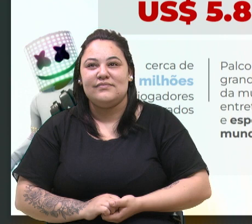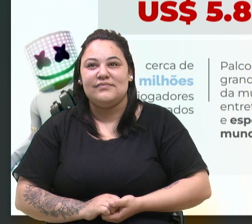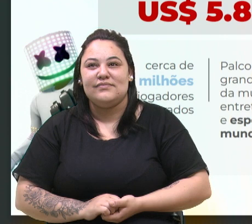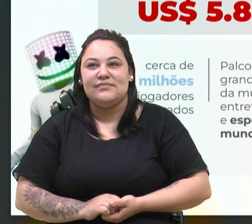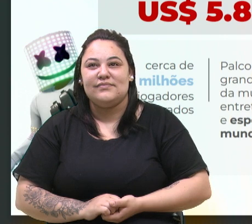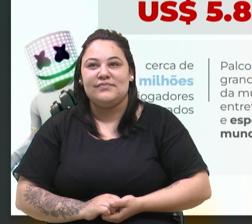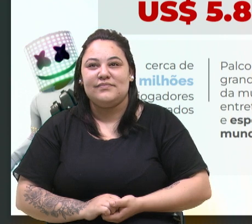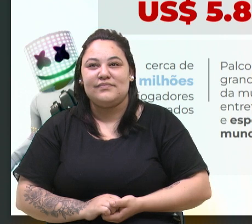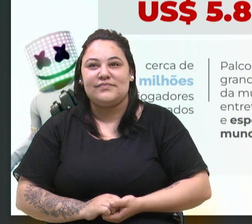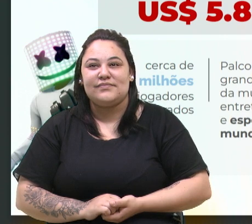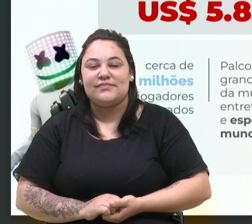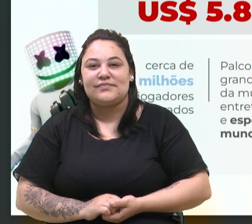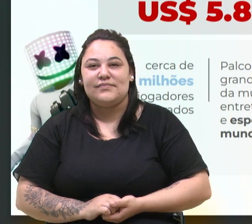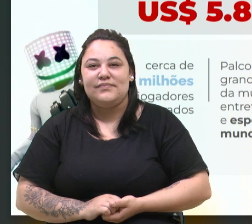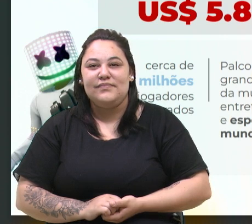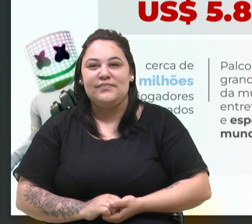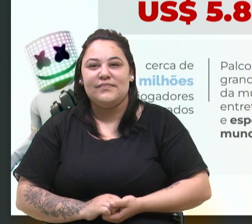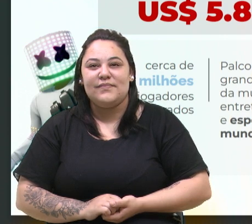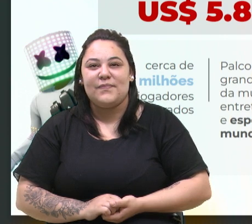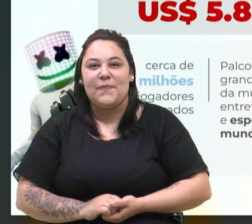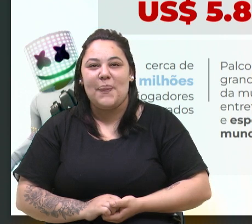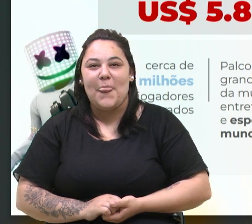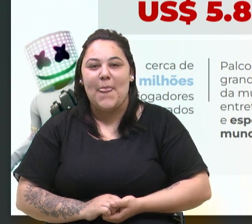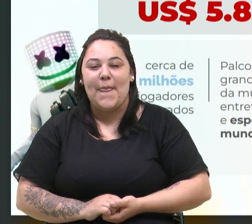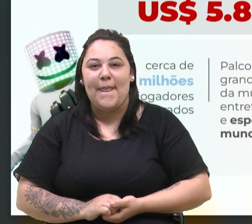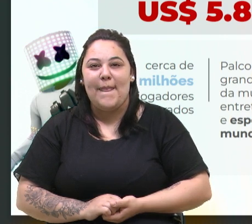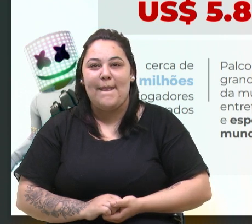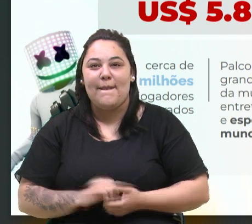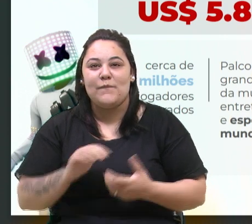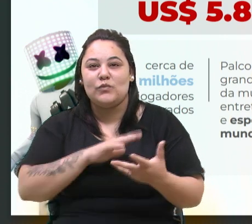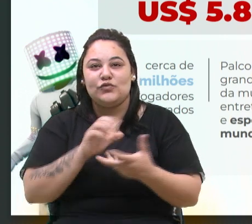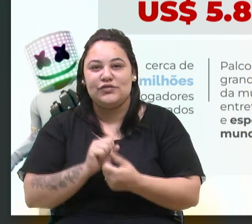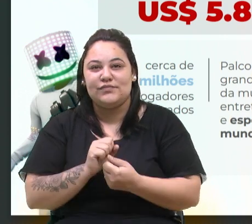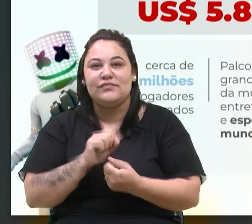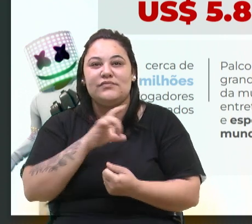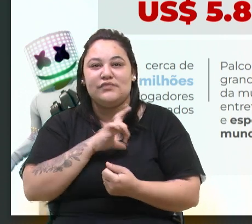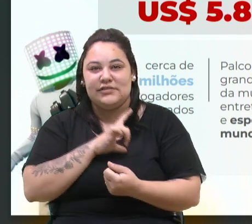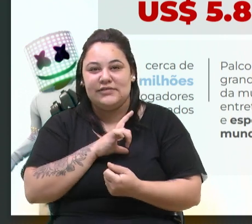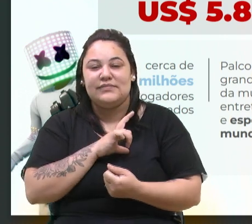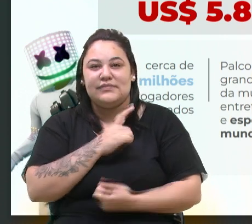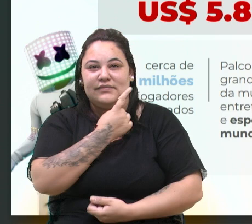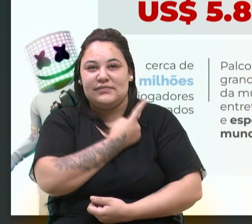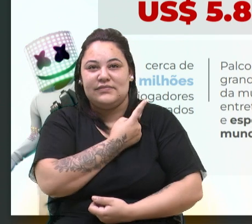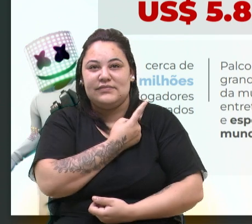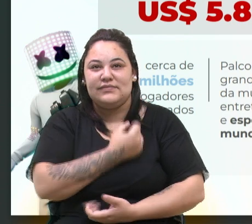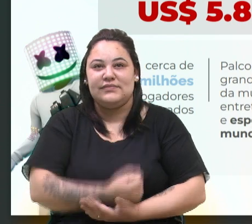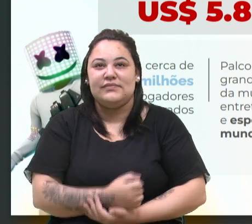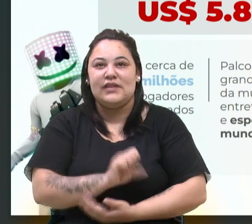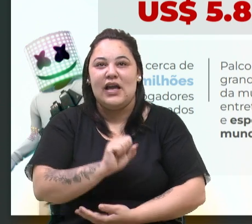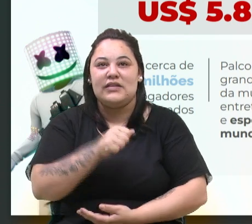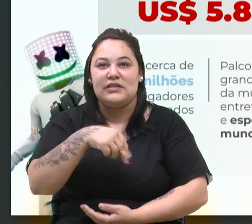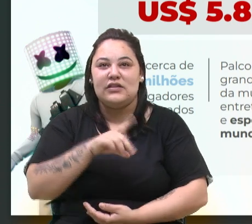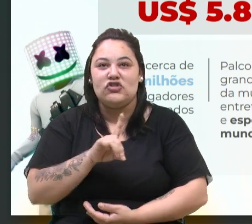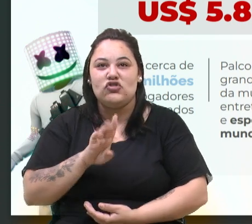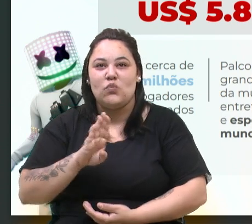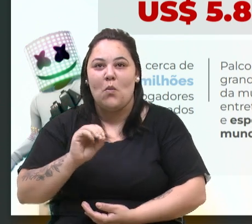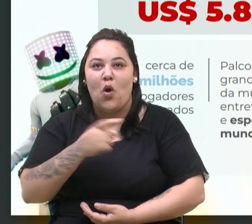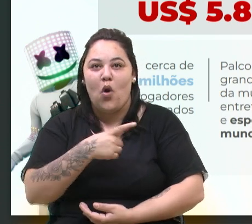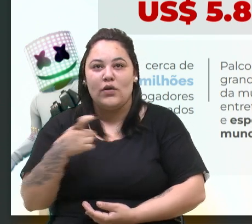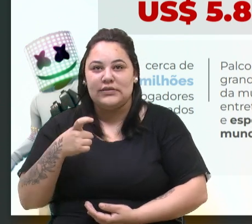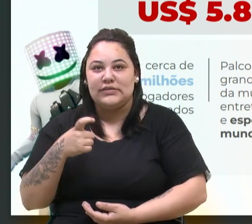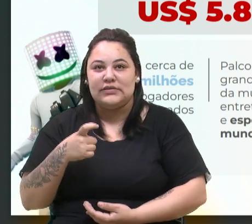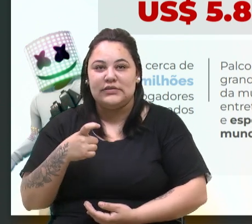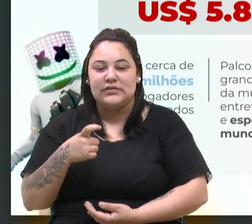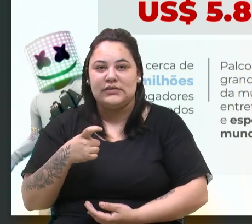desses jogos a nível mundial, né? Então vejam aqui, no Sandbox, a sessão média por usuário